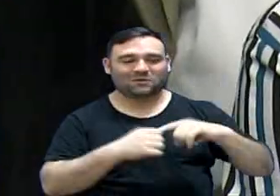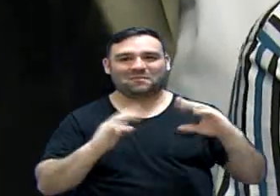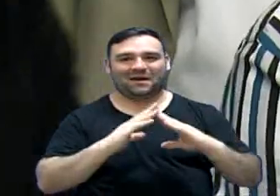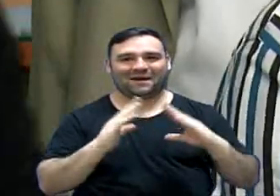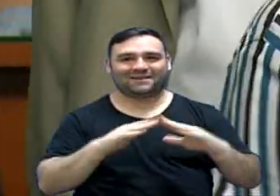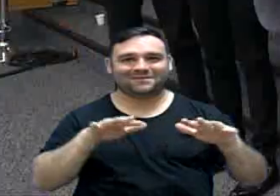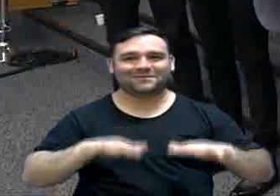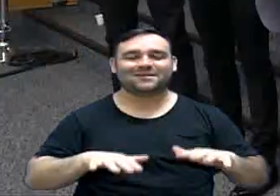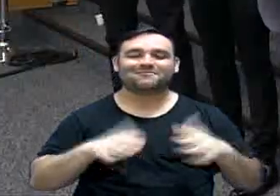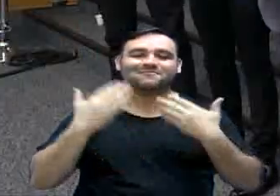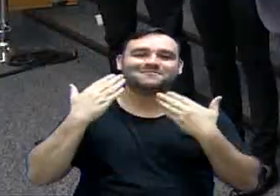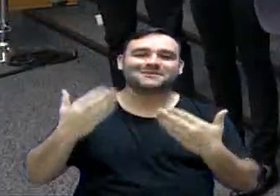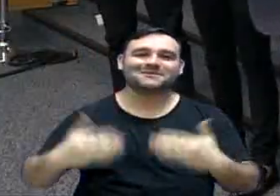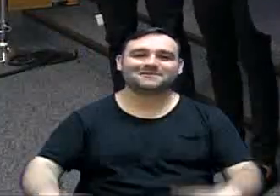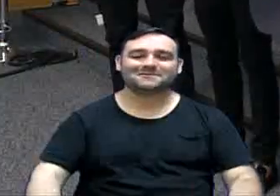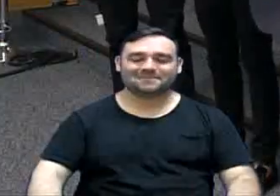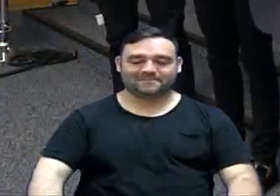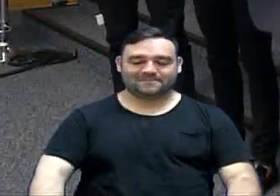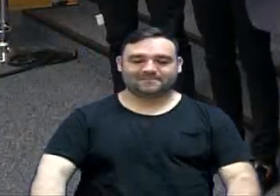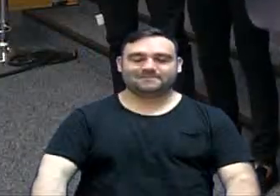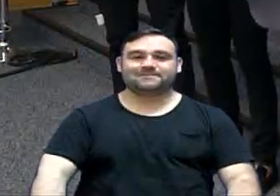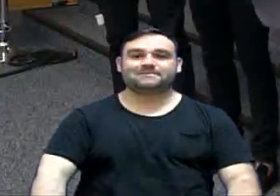Obrigado.